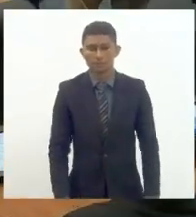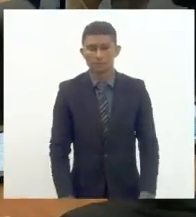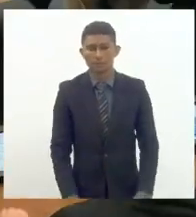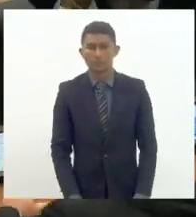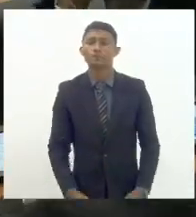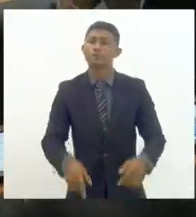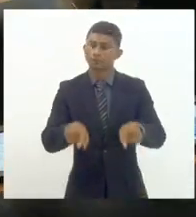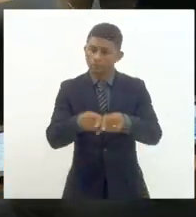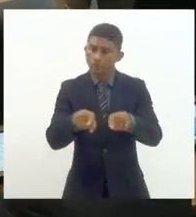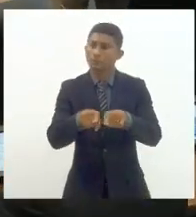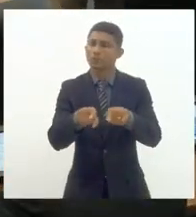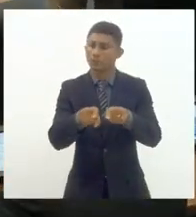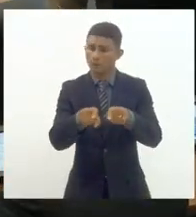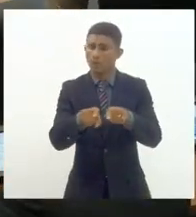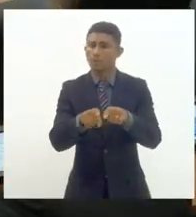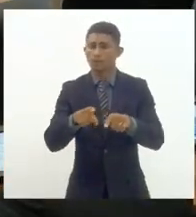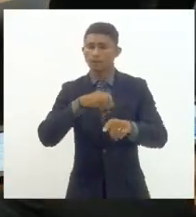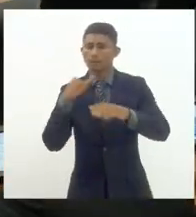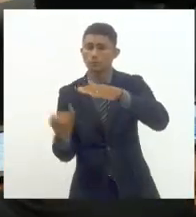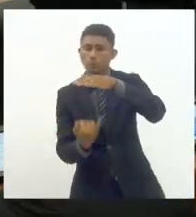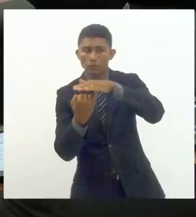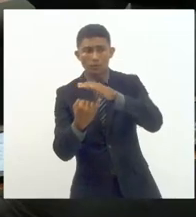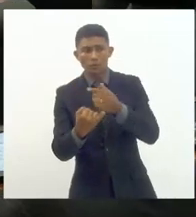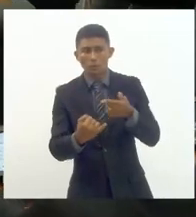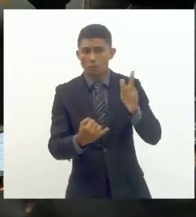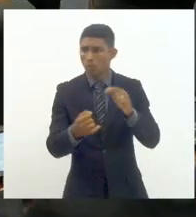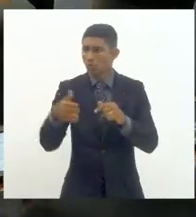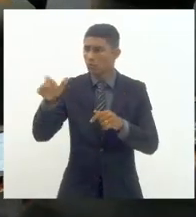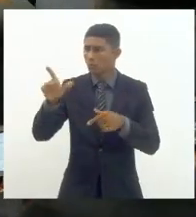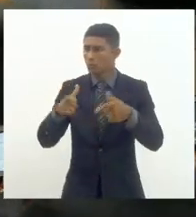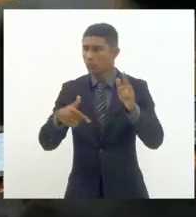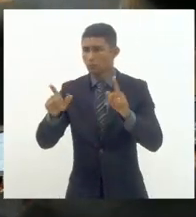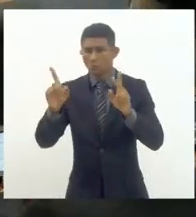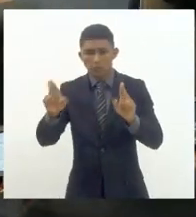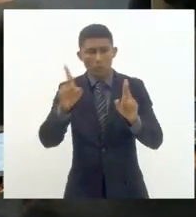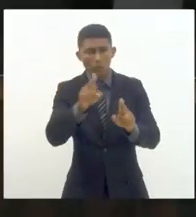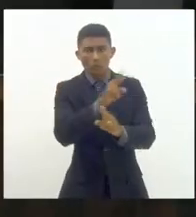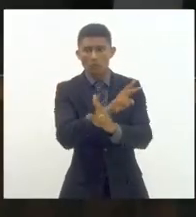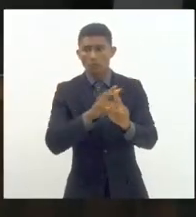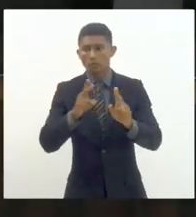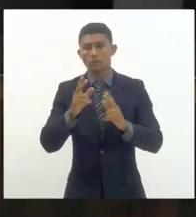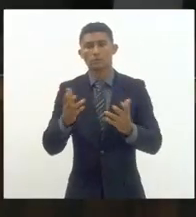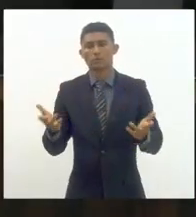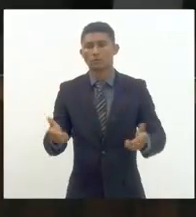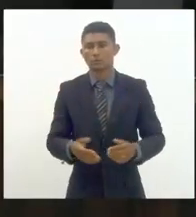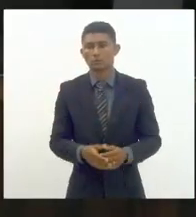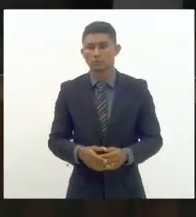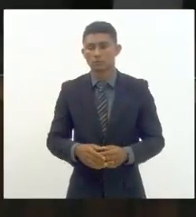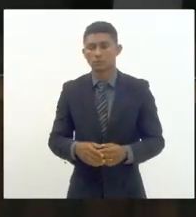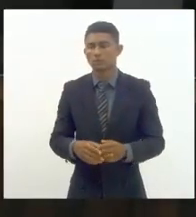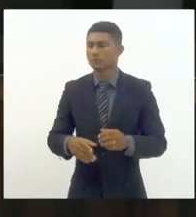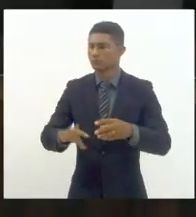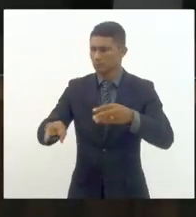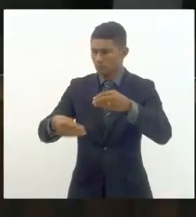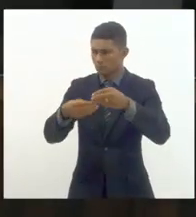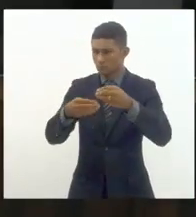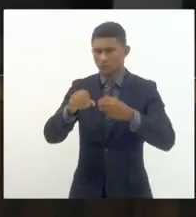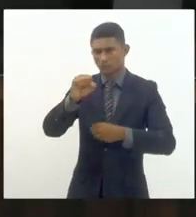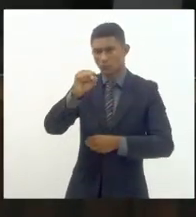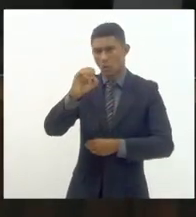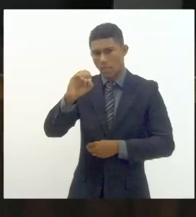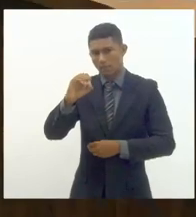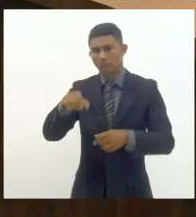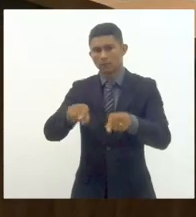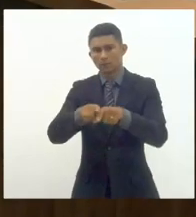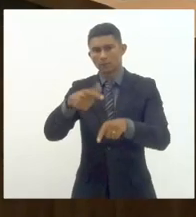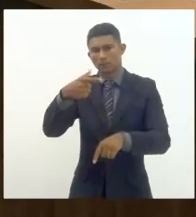consonância com as outras instituições públicas, senhor presidente. Mais destaques, 80 e 23. Isso.